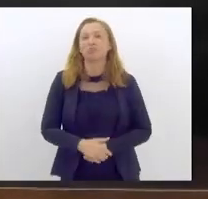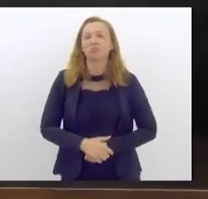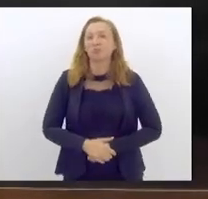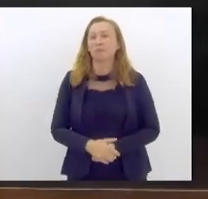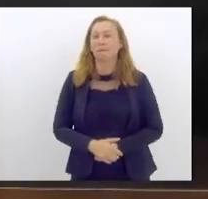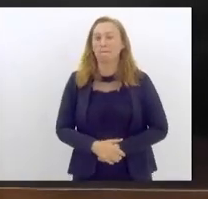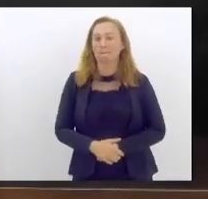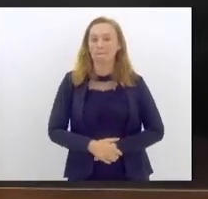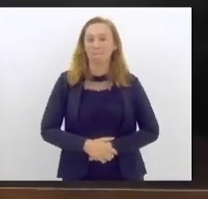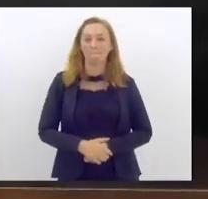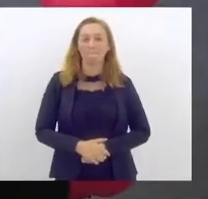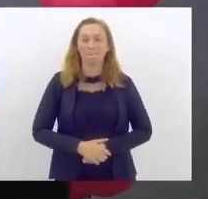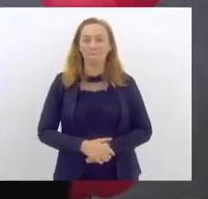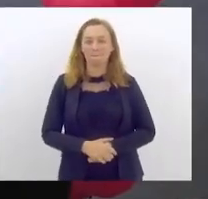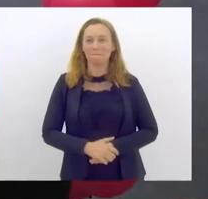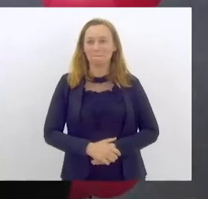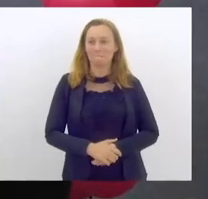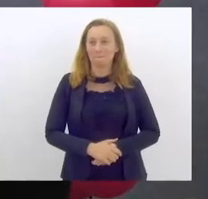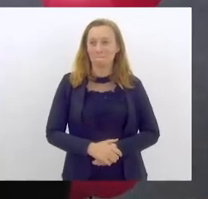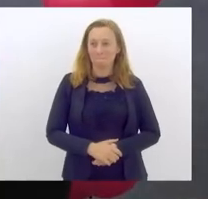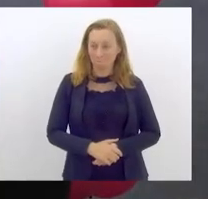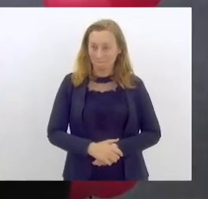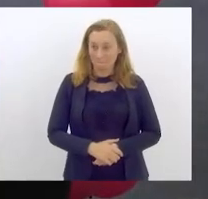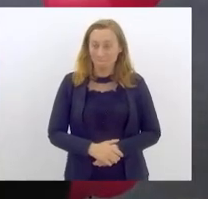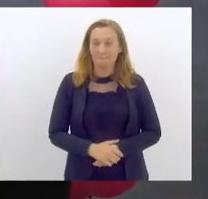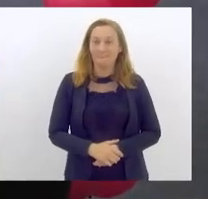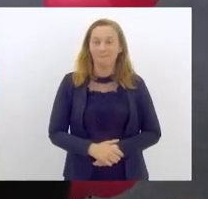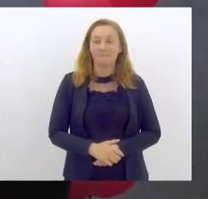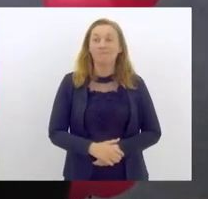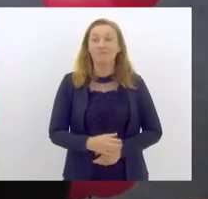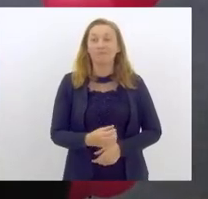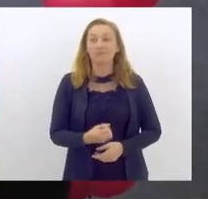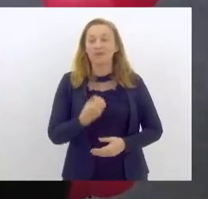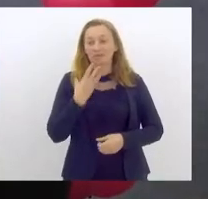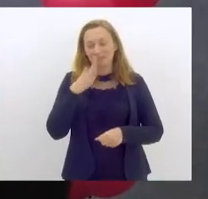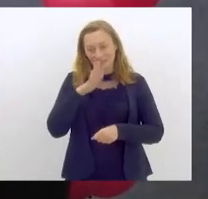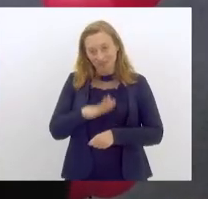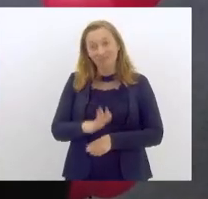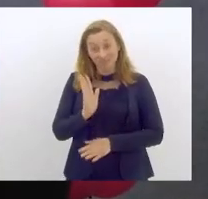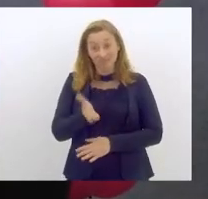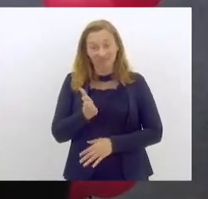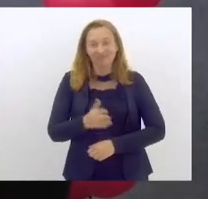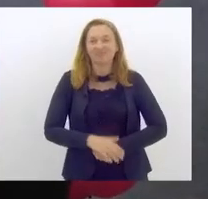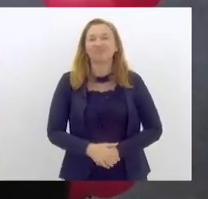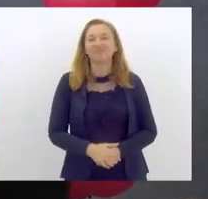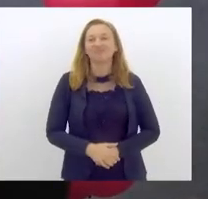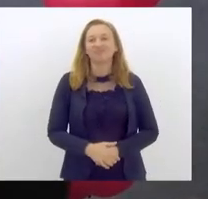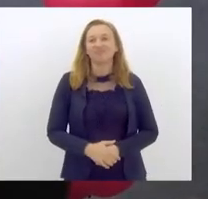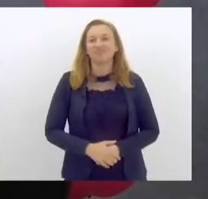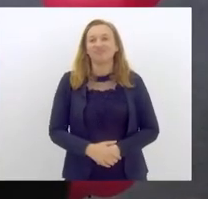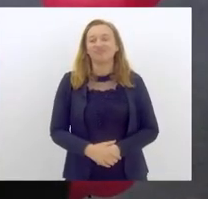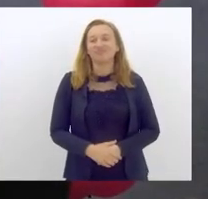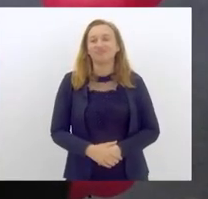vou pedir bom dia aliás boa tarde já né